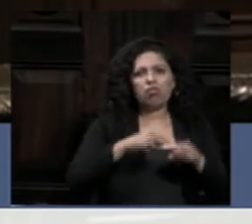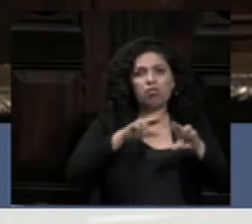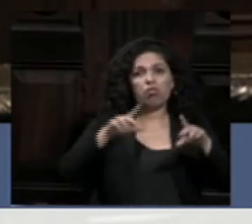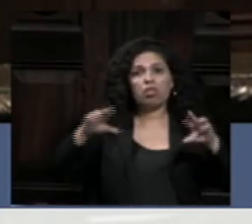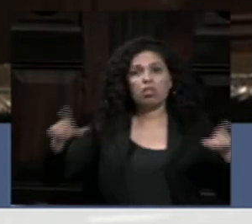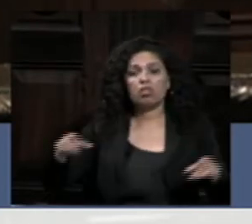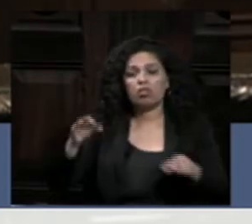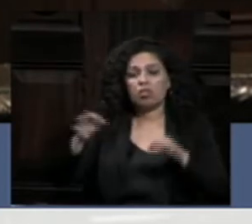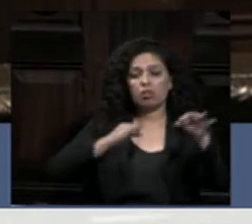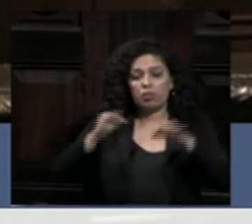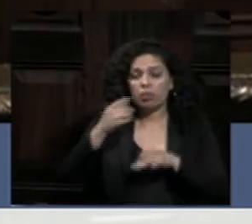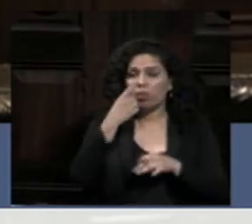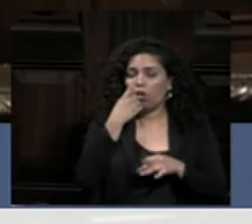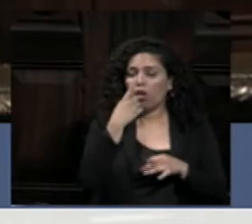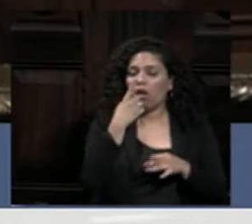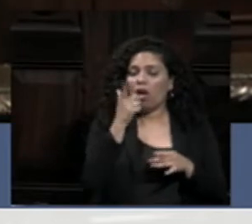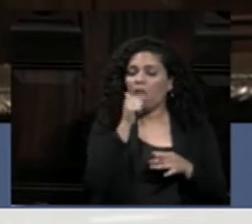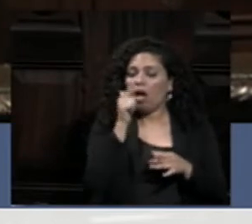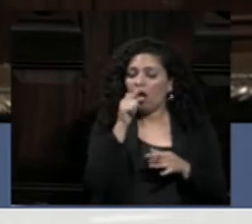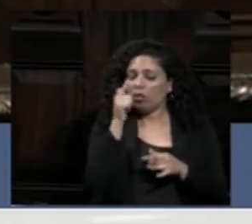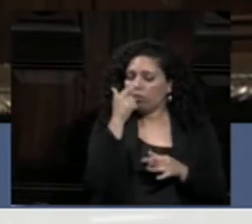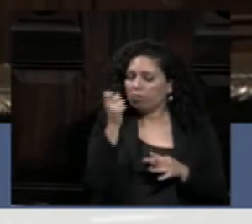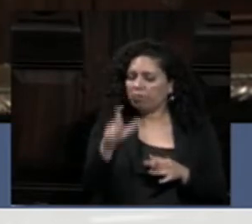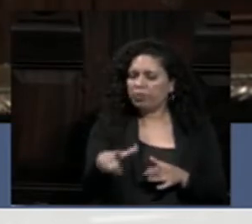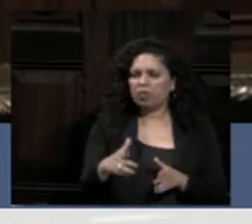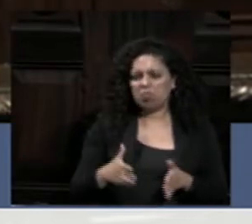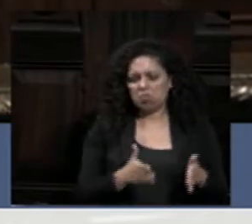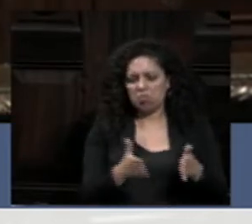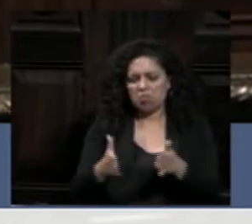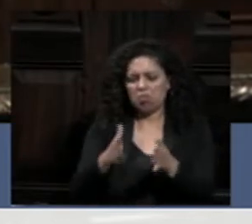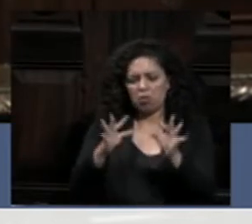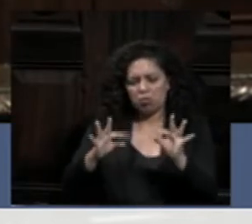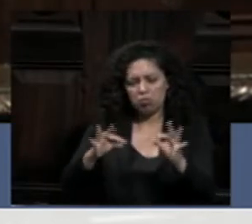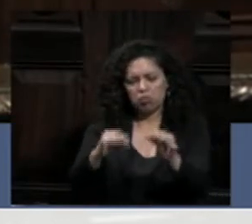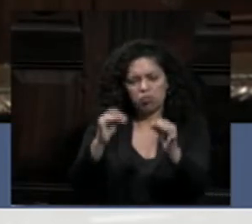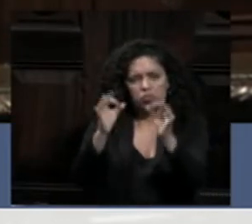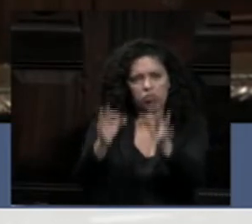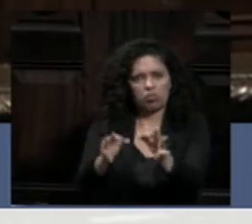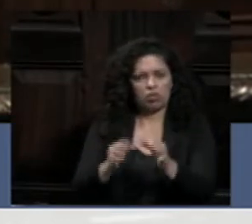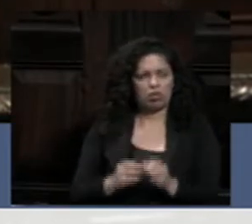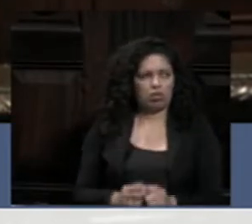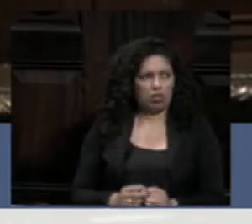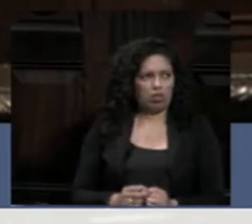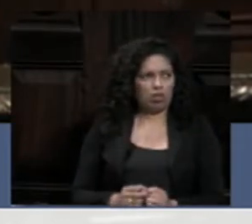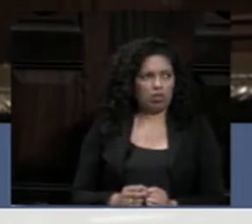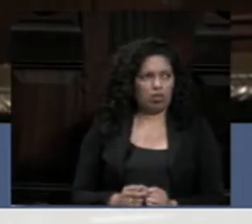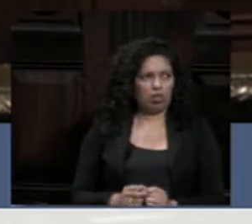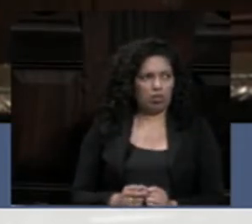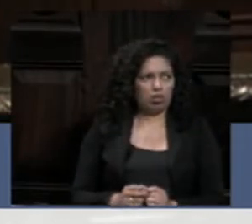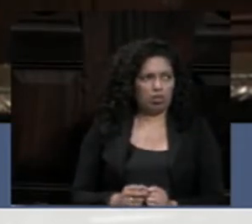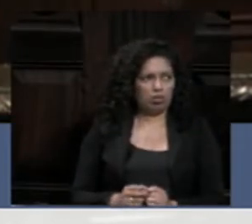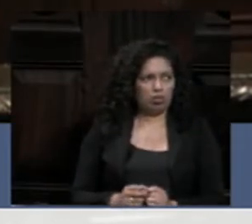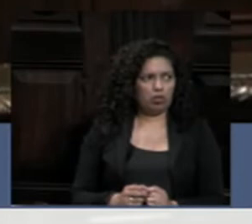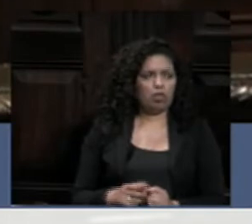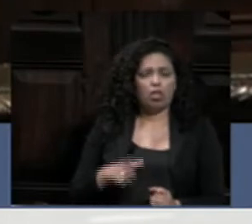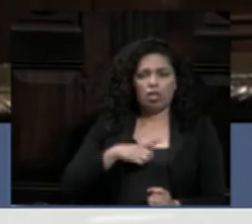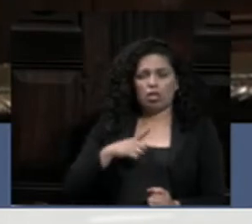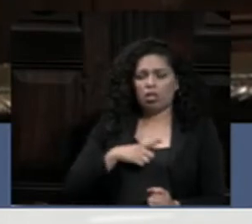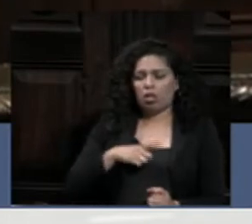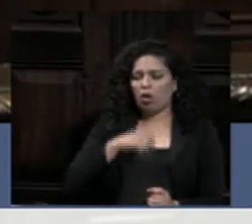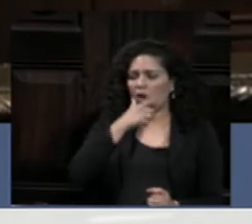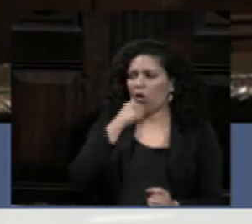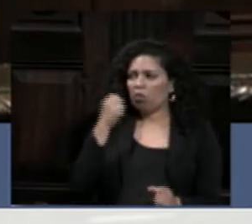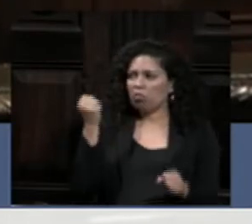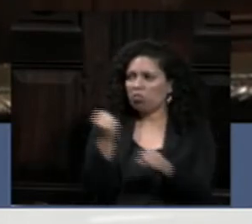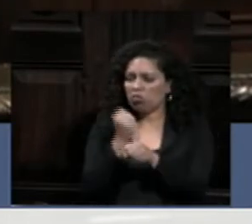saneamento básico que dá inveja. E é bom que se diga, raros são os gestores que gostam de fazer obras que ficam debaixo